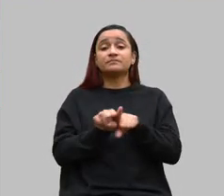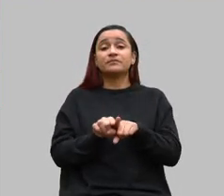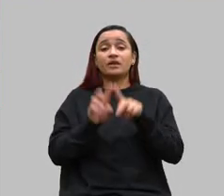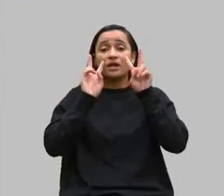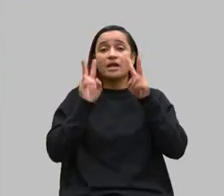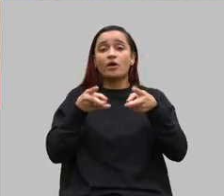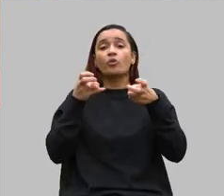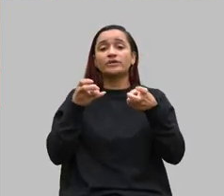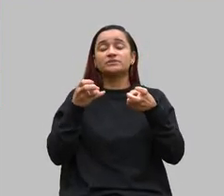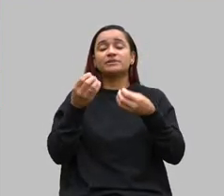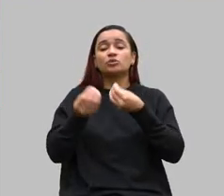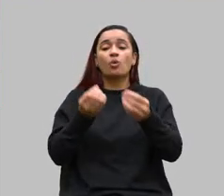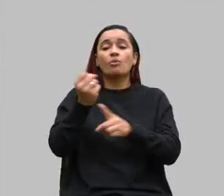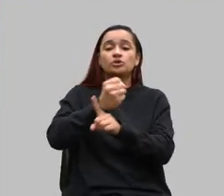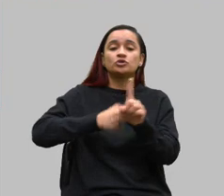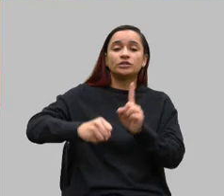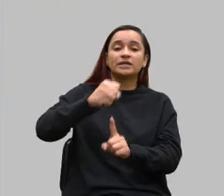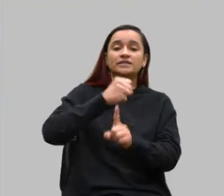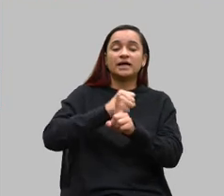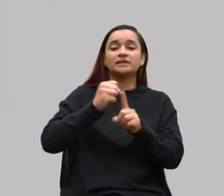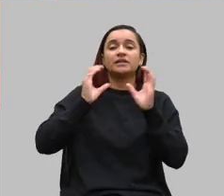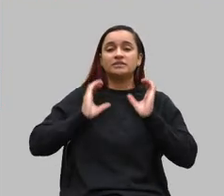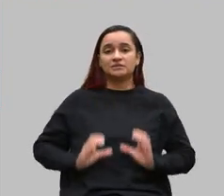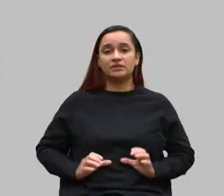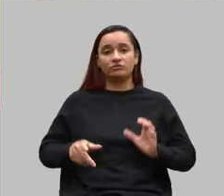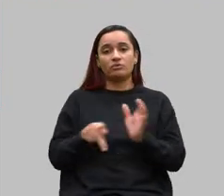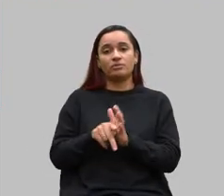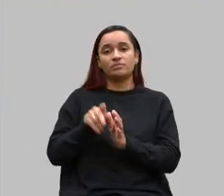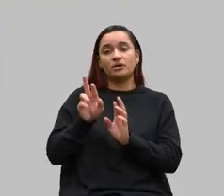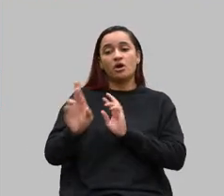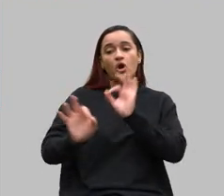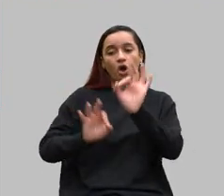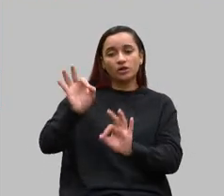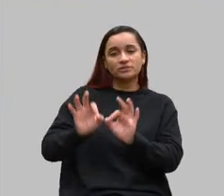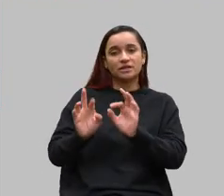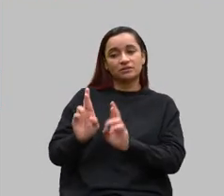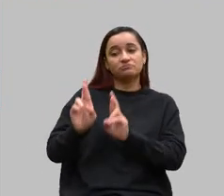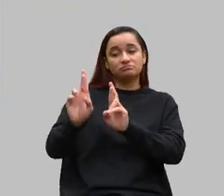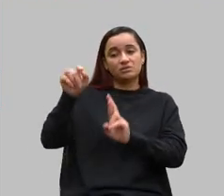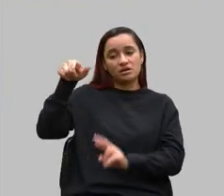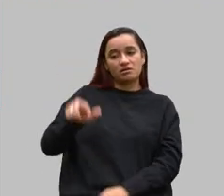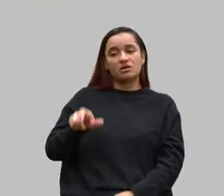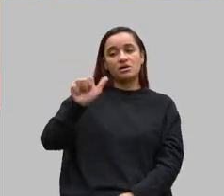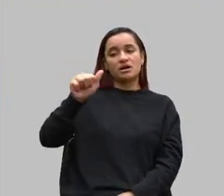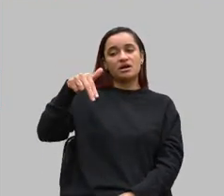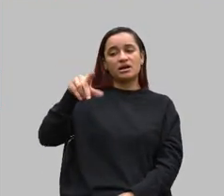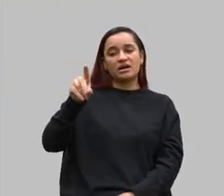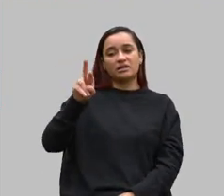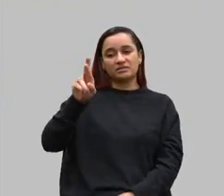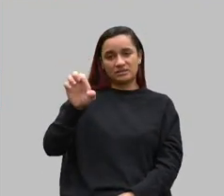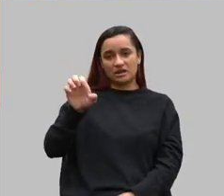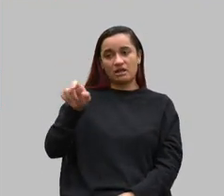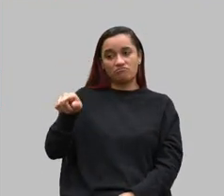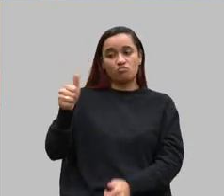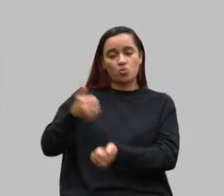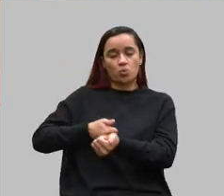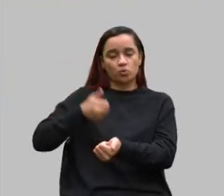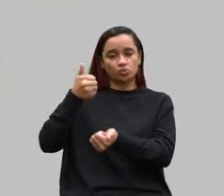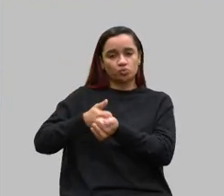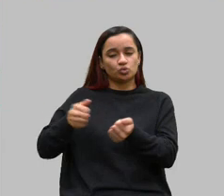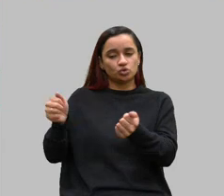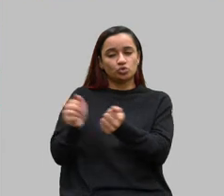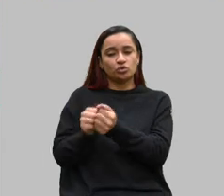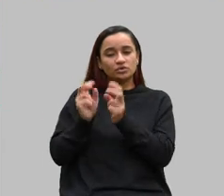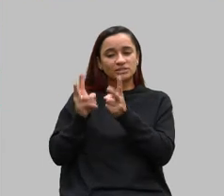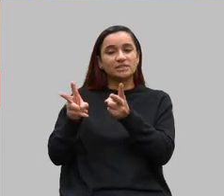civil organizada na pessoa do do André tenuta né combativo junto com seus companheiros em prol do